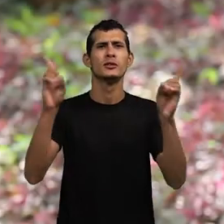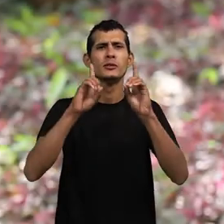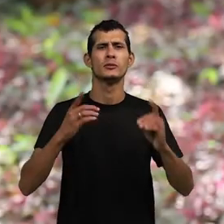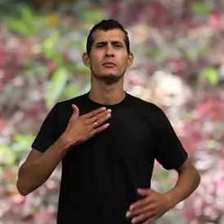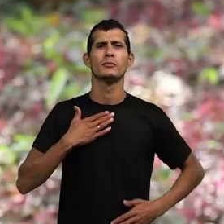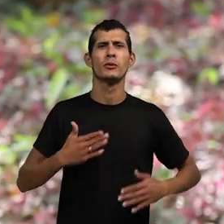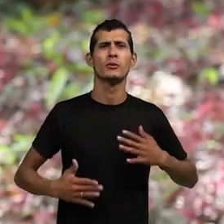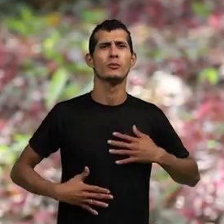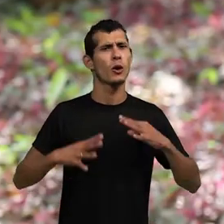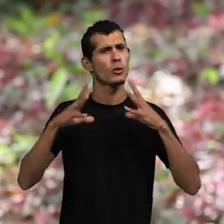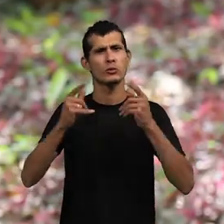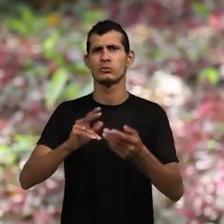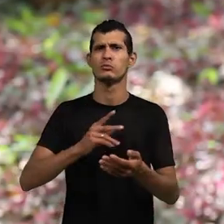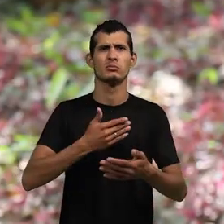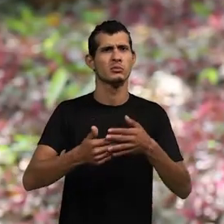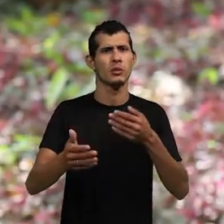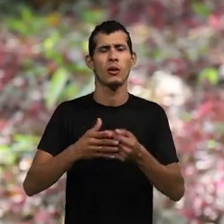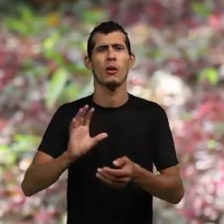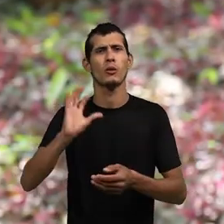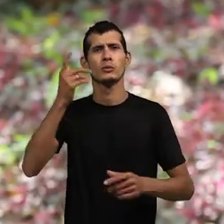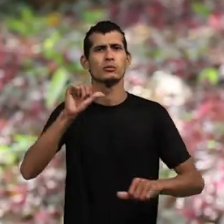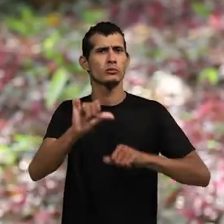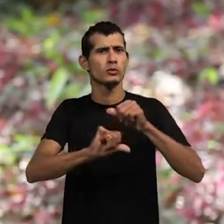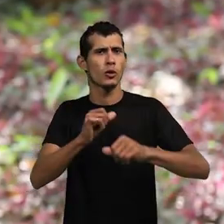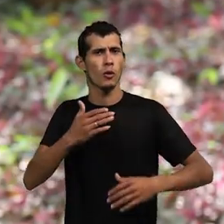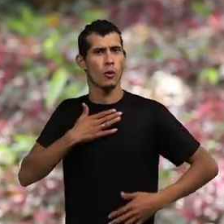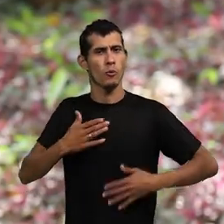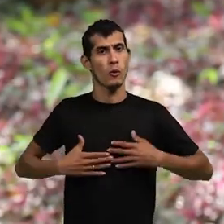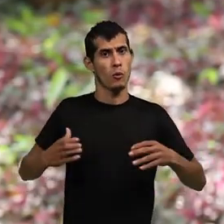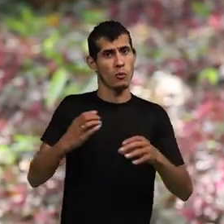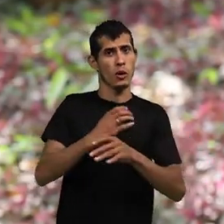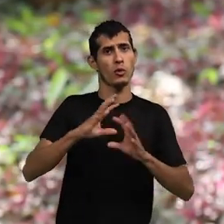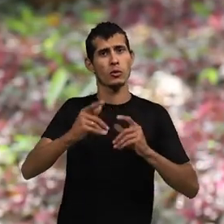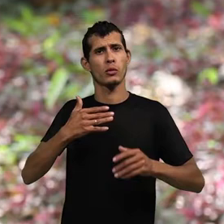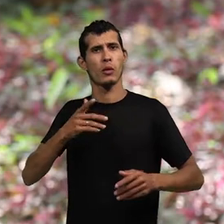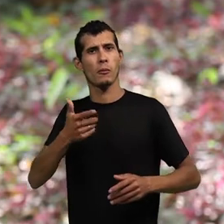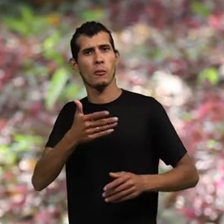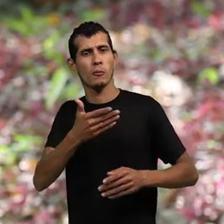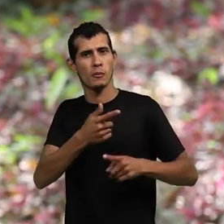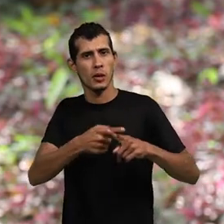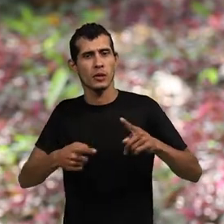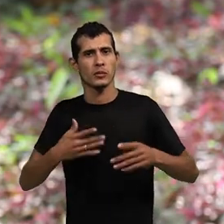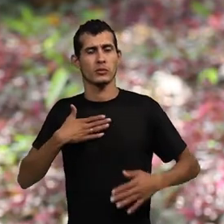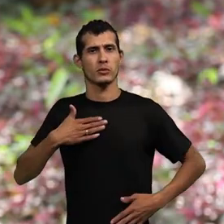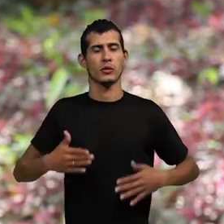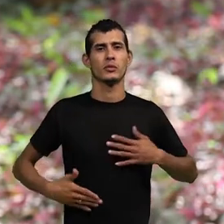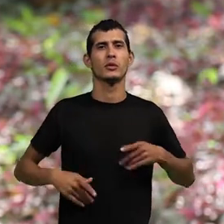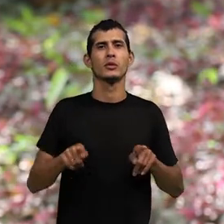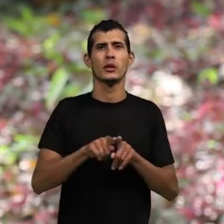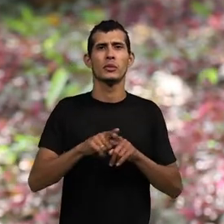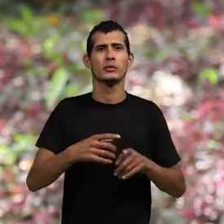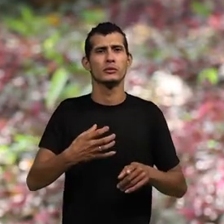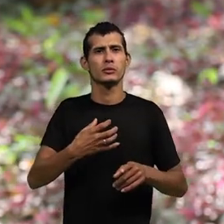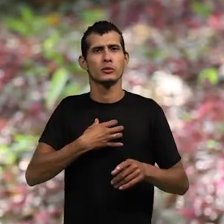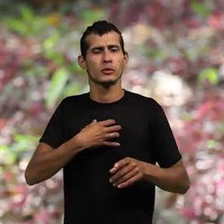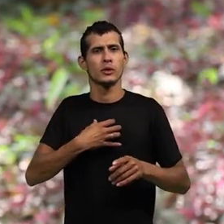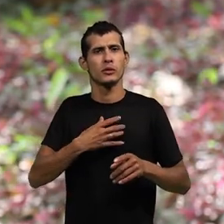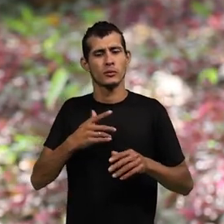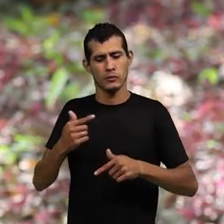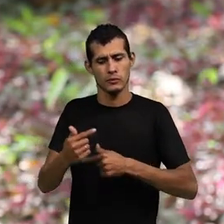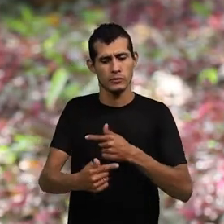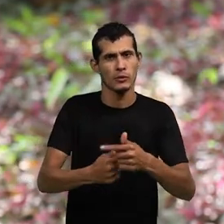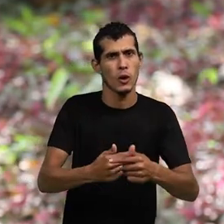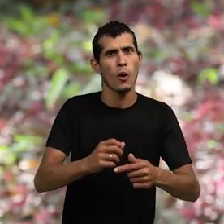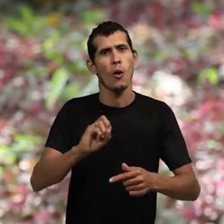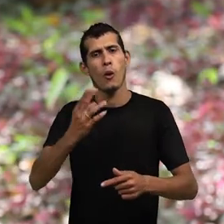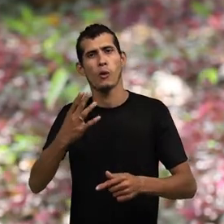Deficiência física é todo e qualquer tipo de alteração completa ou parcial do corpo, causadas por fatores congênitos ou adquiridos. Devido a